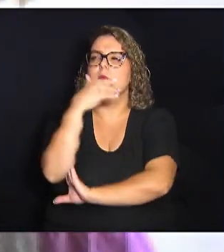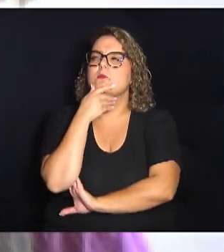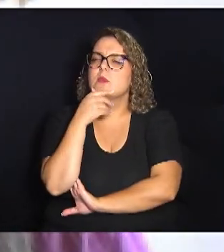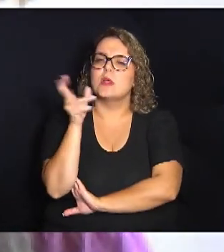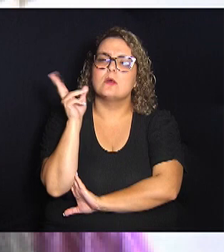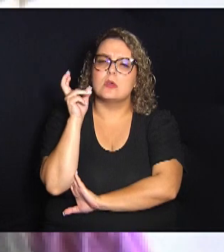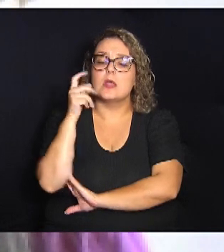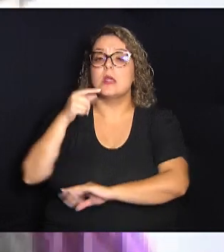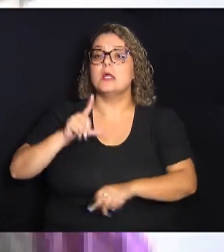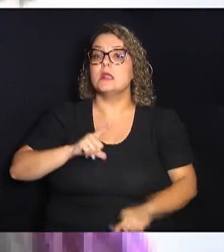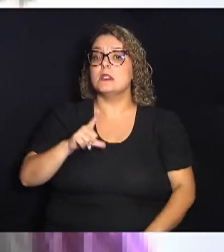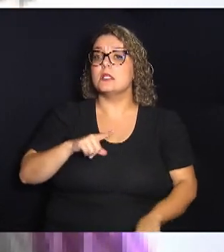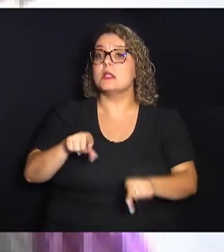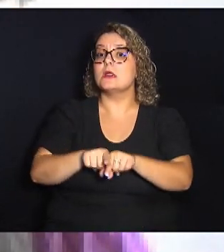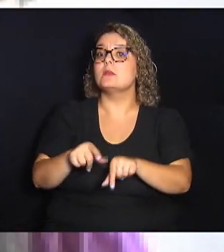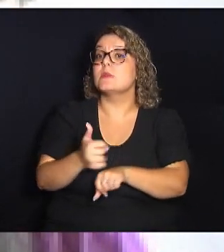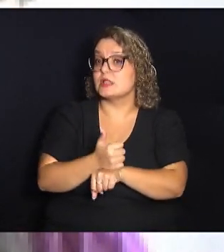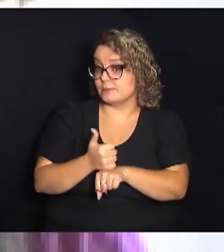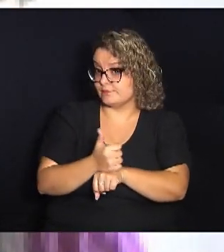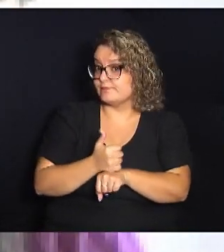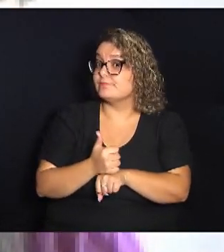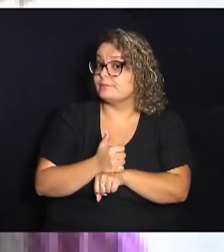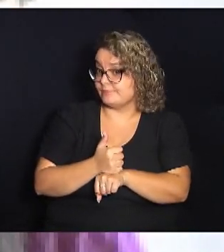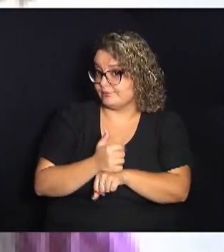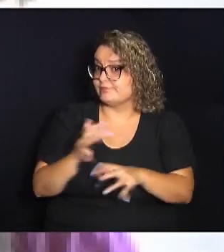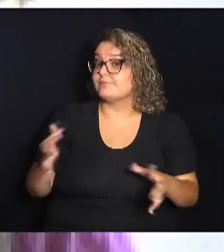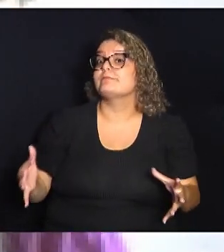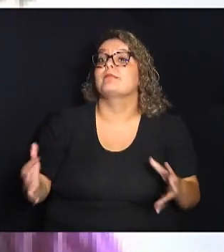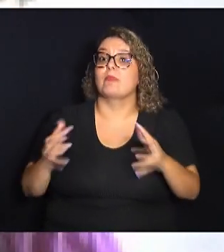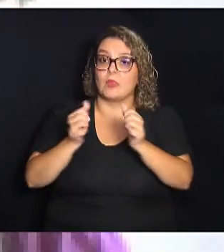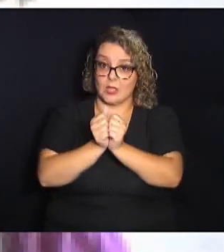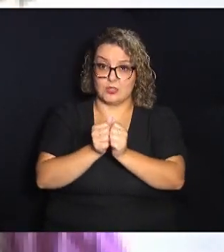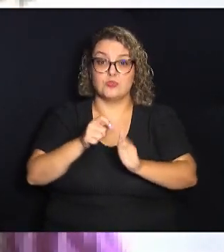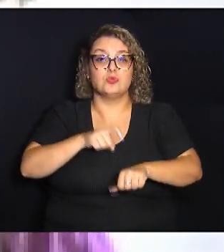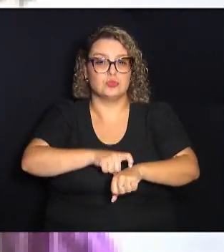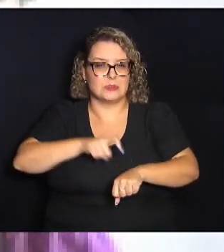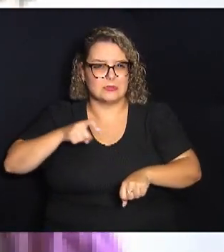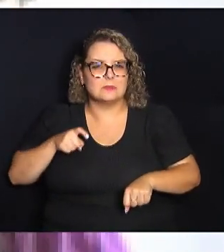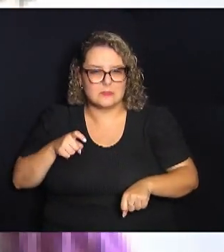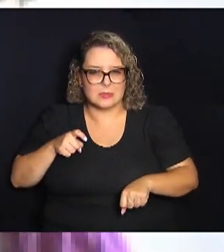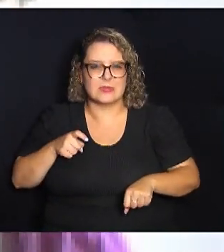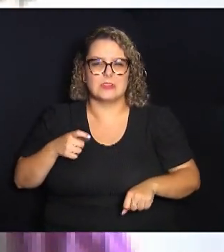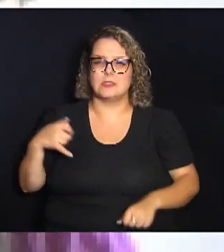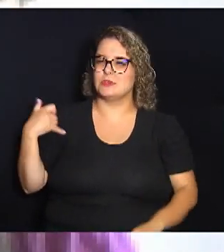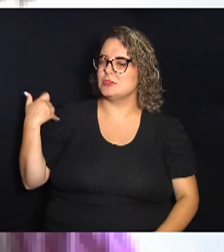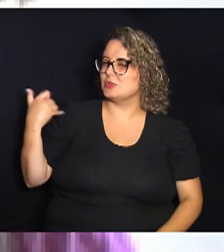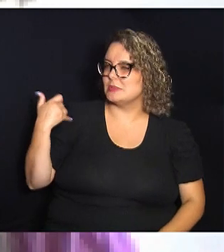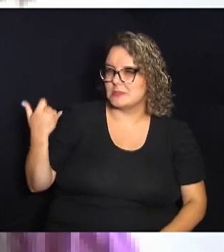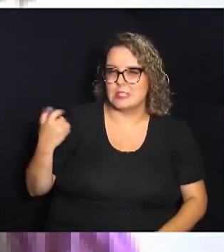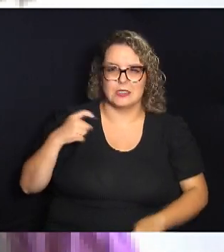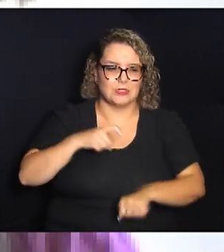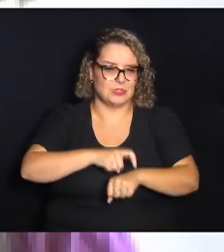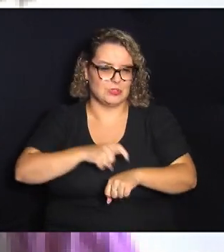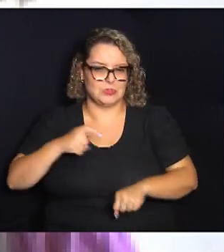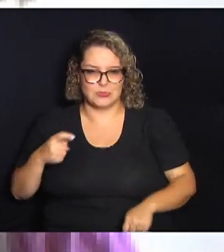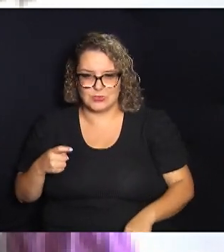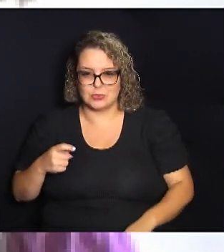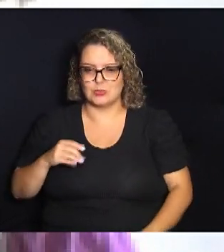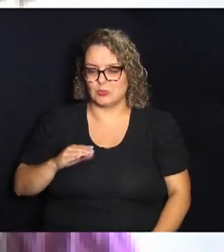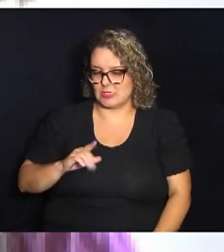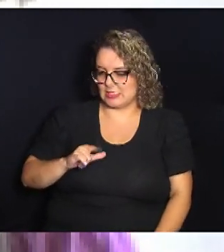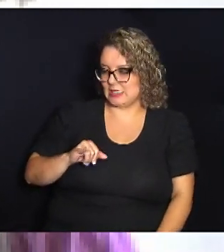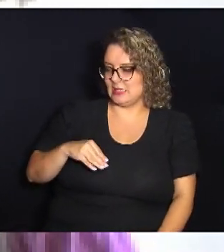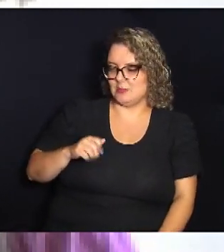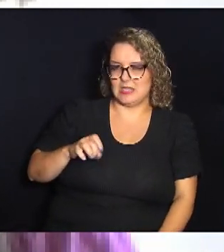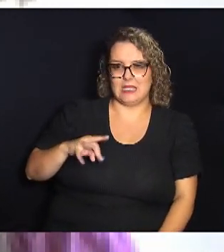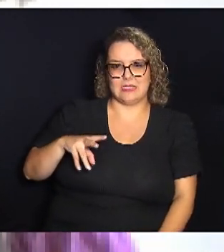também tem a questão do profissional, né? Porque junto com esta fase de idade, fase do climatério, que